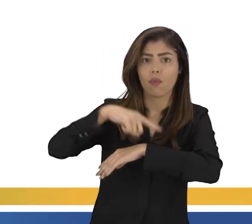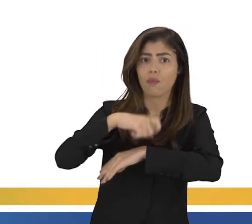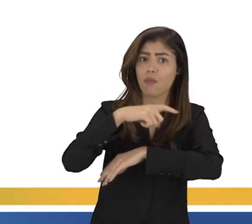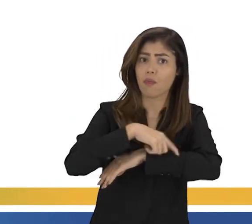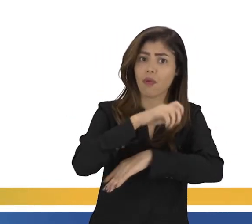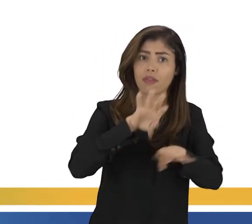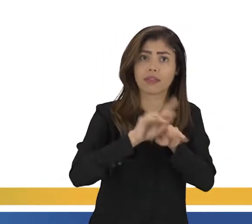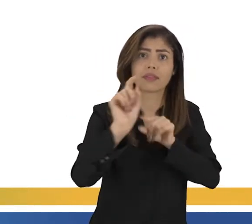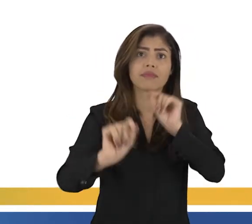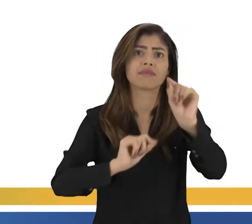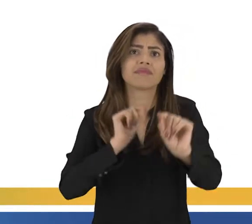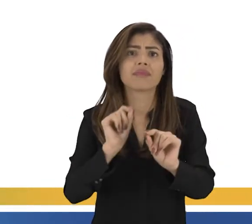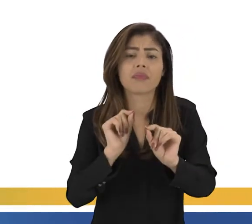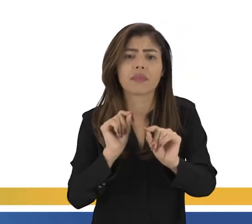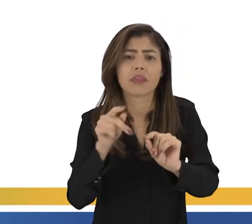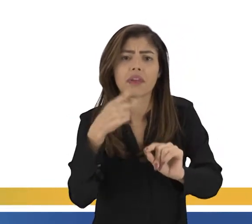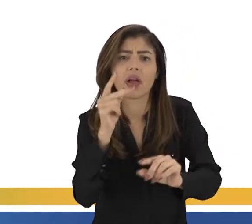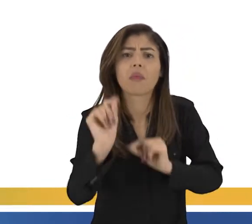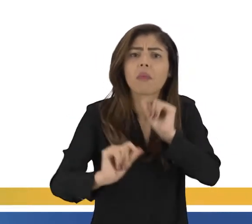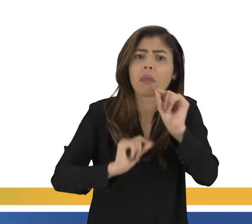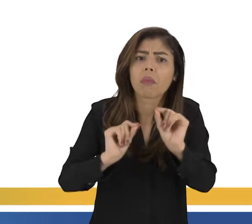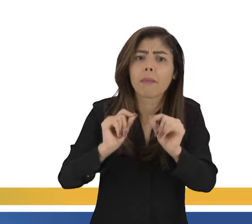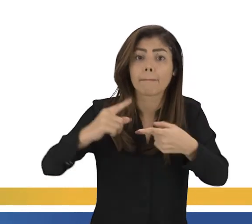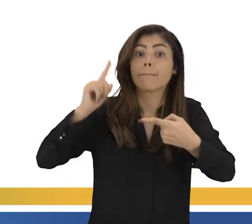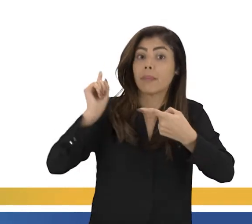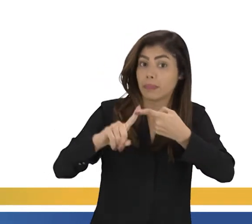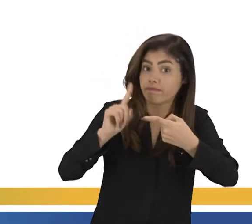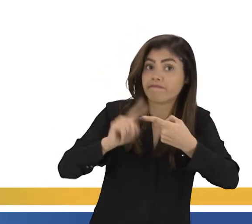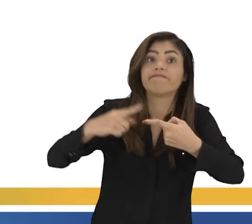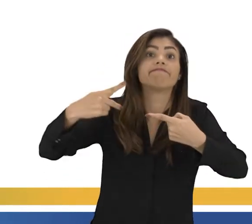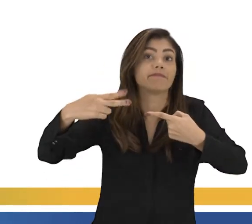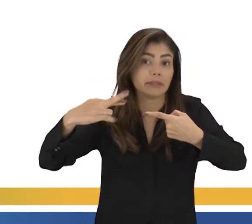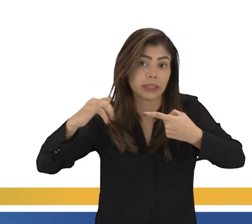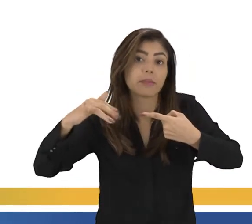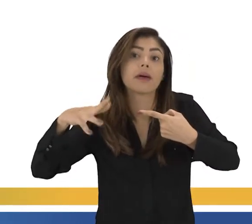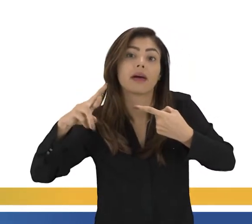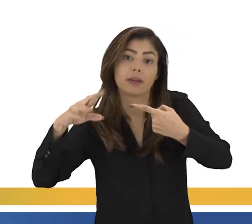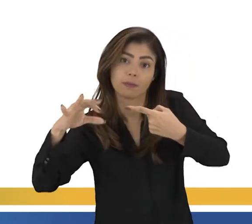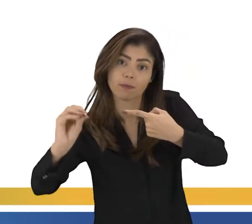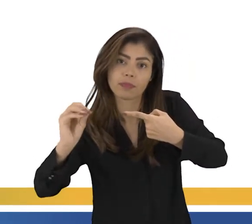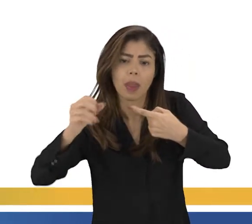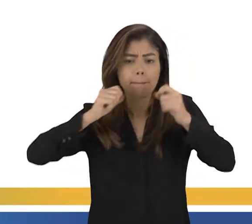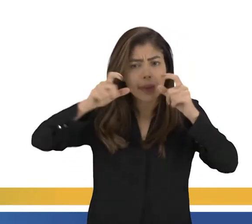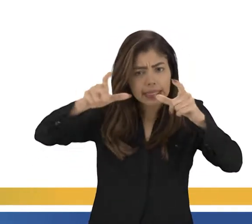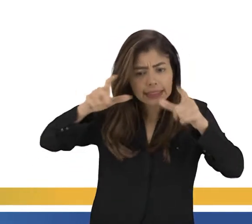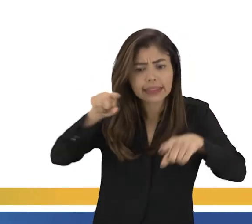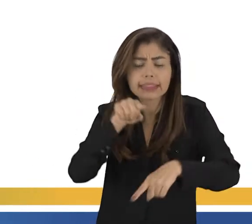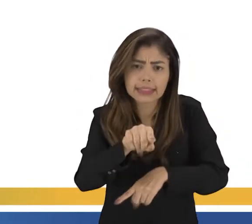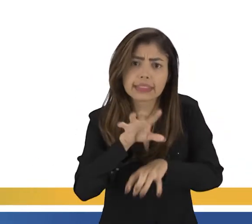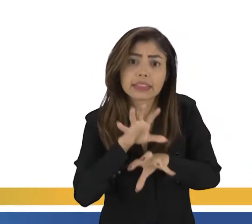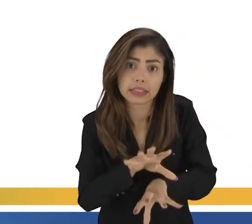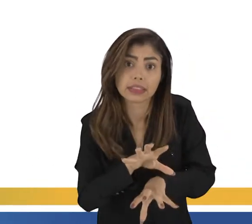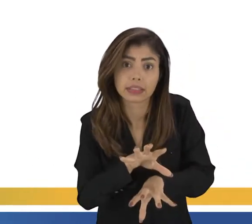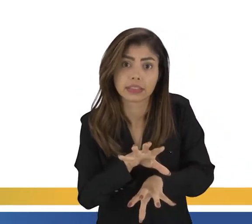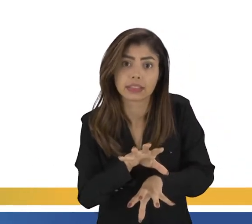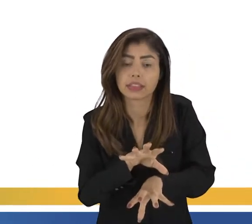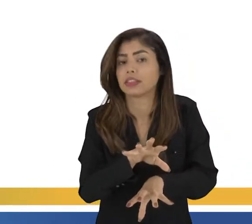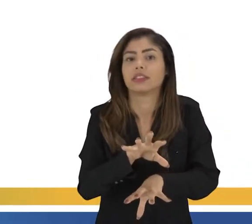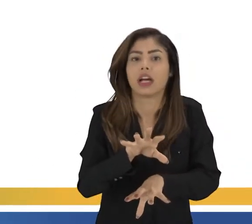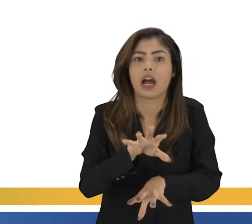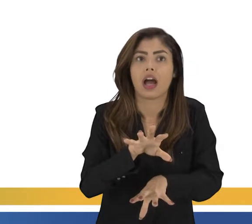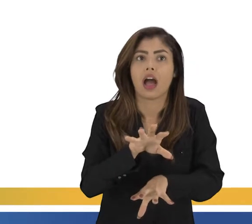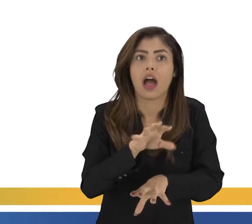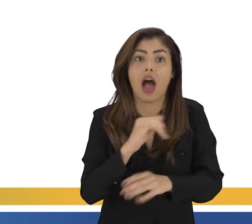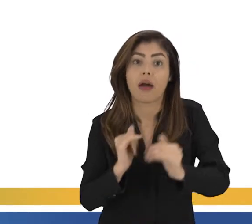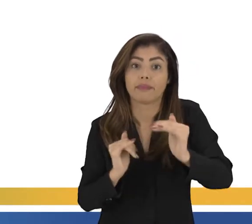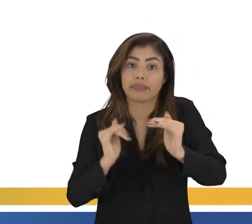desse produtor, então ele vai ser considerado um consumidor primário, ok? E se vocês prestarem atenção, tá? A medida